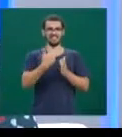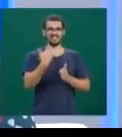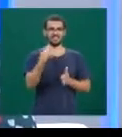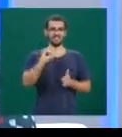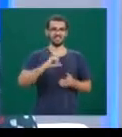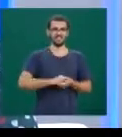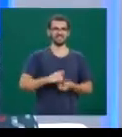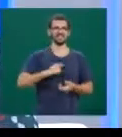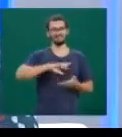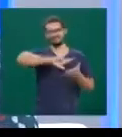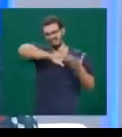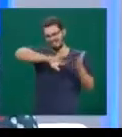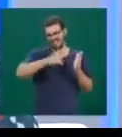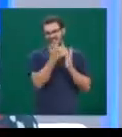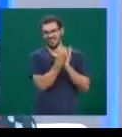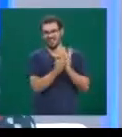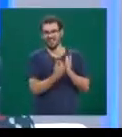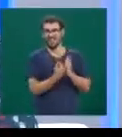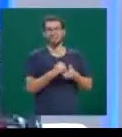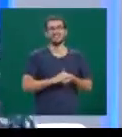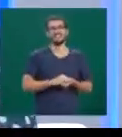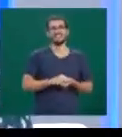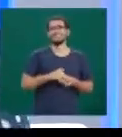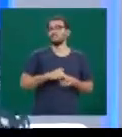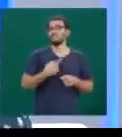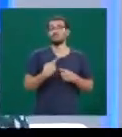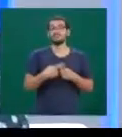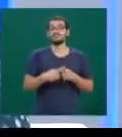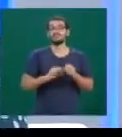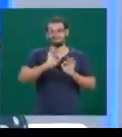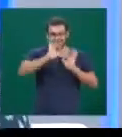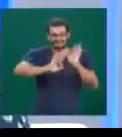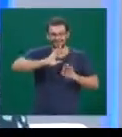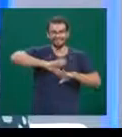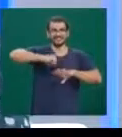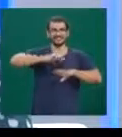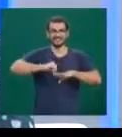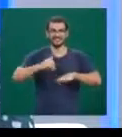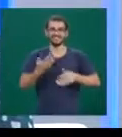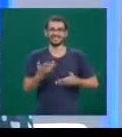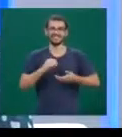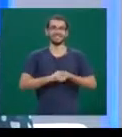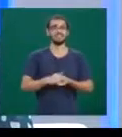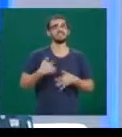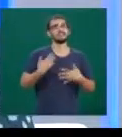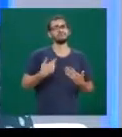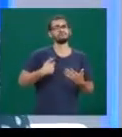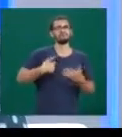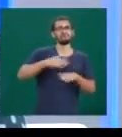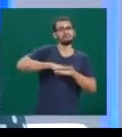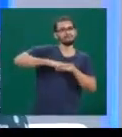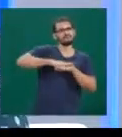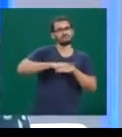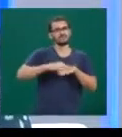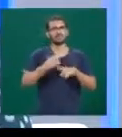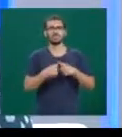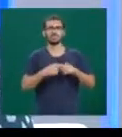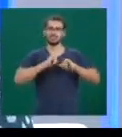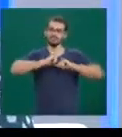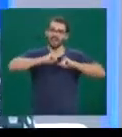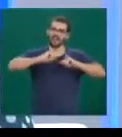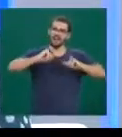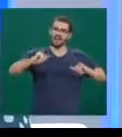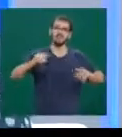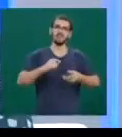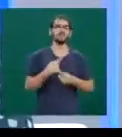fazendo com muito carinho, a Tati, o Jonathan. A gente acaba conversando bastante, né, para ajudar nessa divulgação, porque